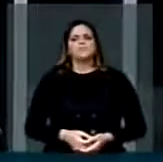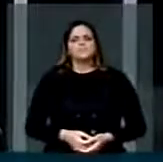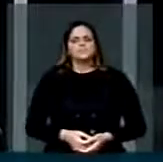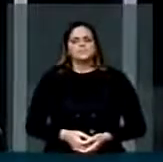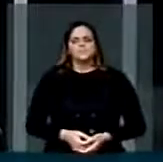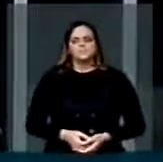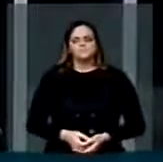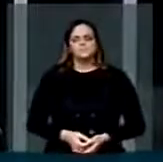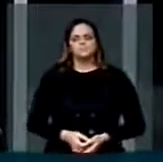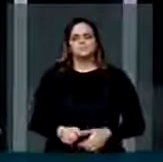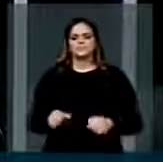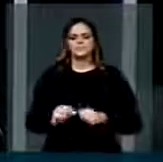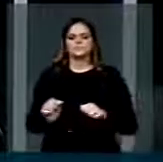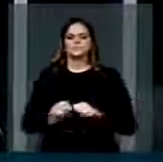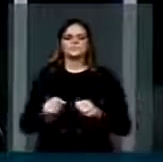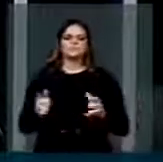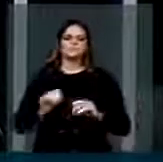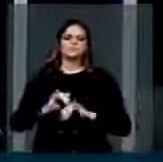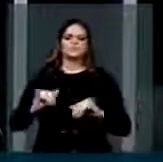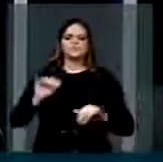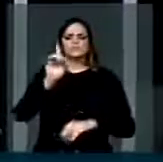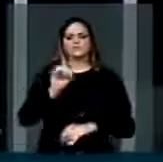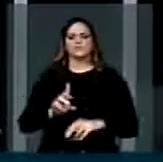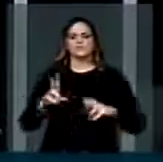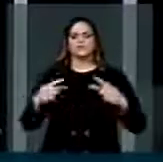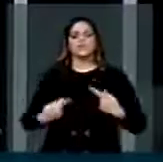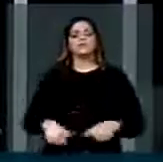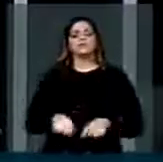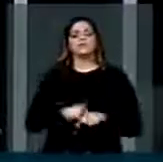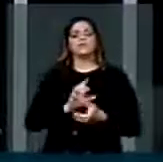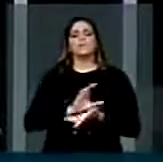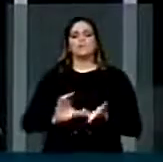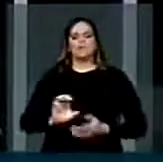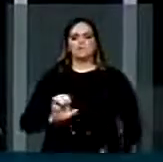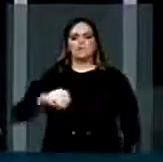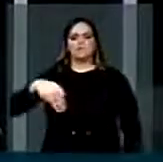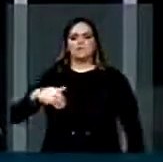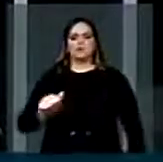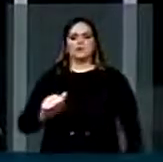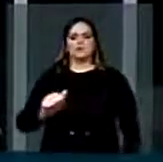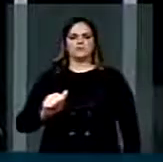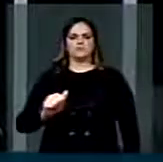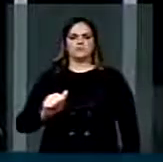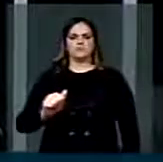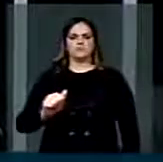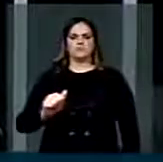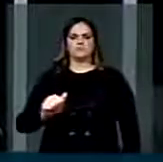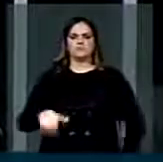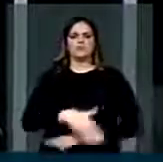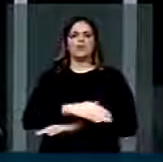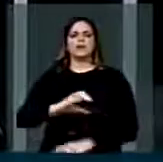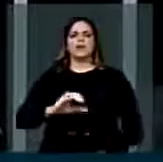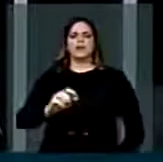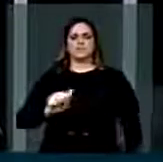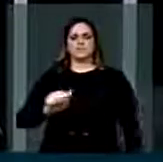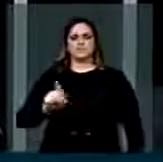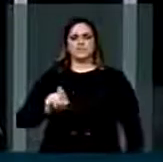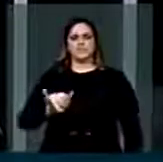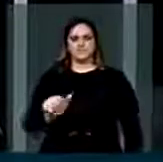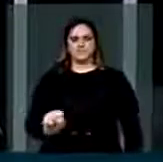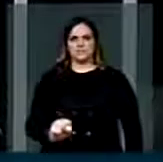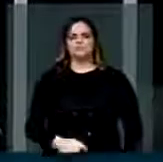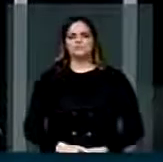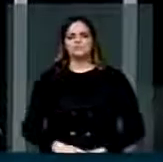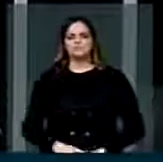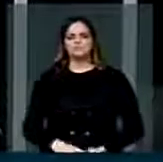conscientização dos direitos humanos. Também botei recurso para o EMA de Caxias, que foi liberado. Portanto, eu estou